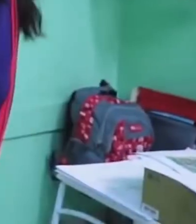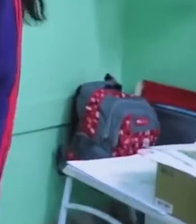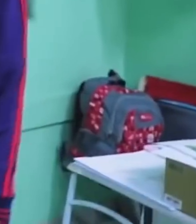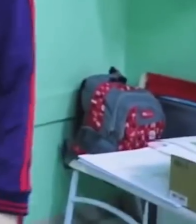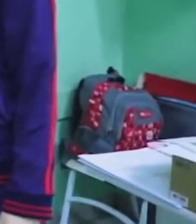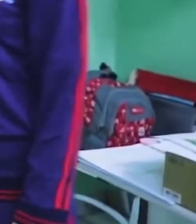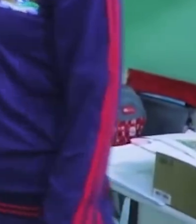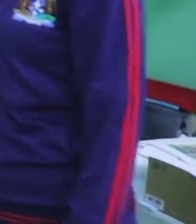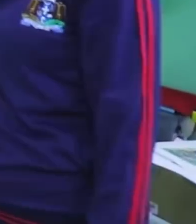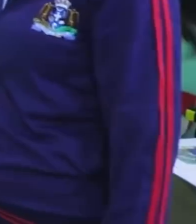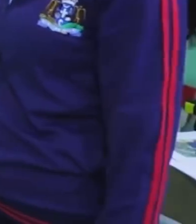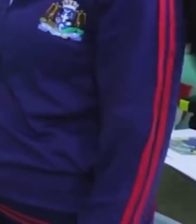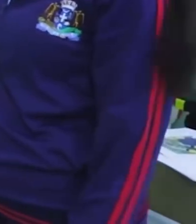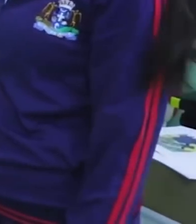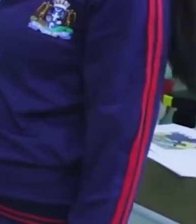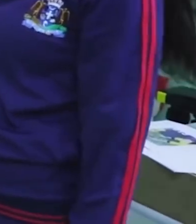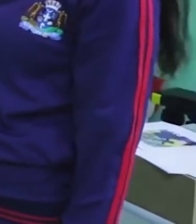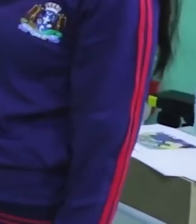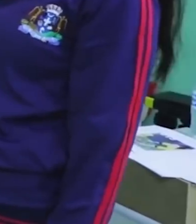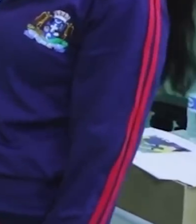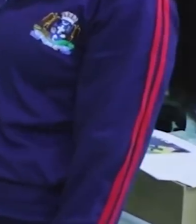Então esse é o A,